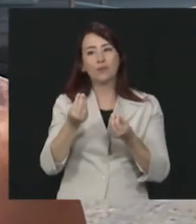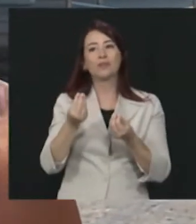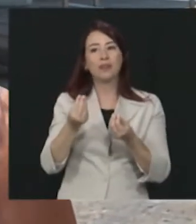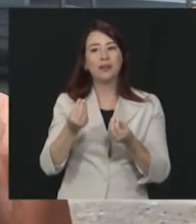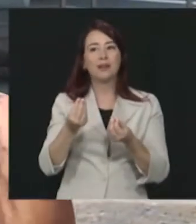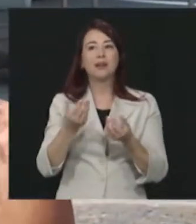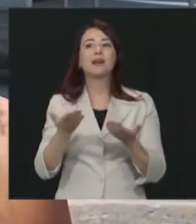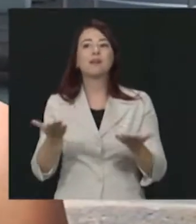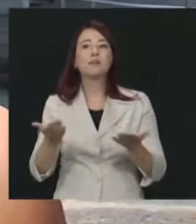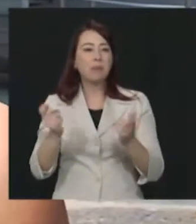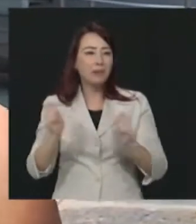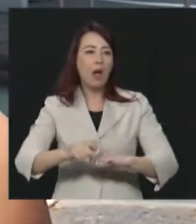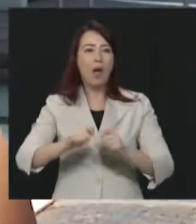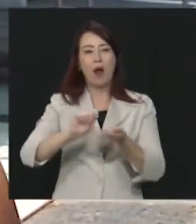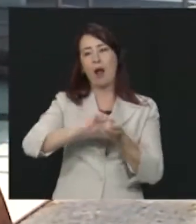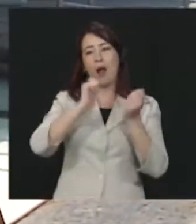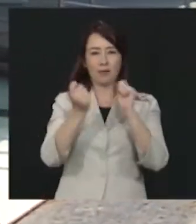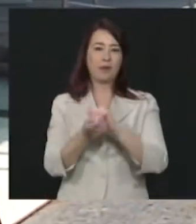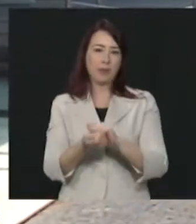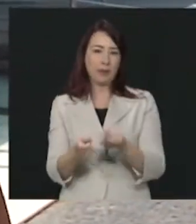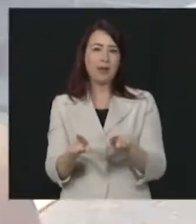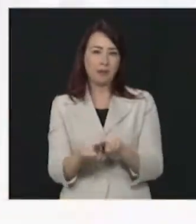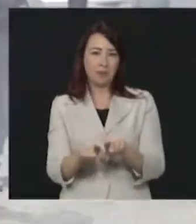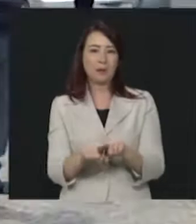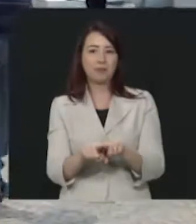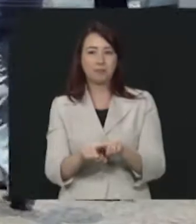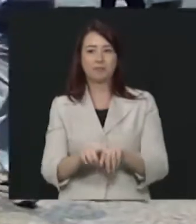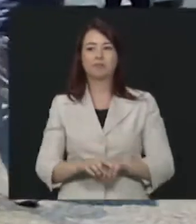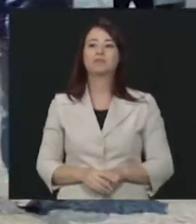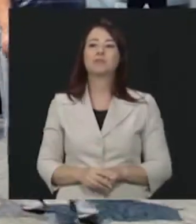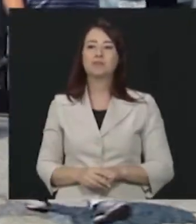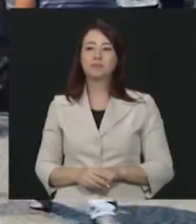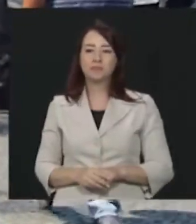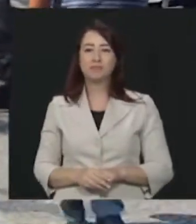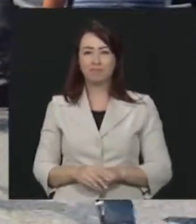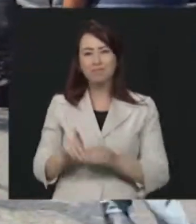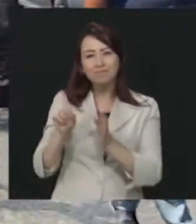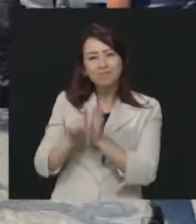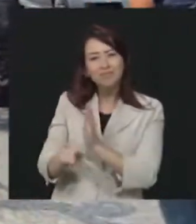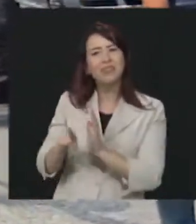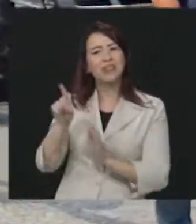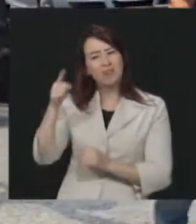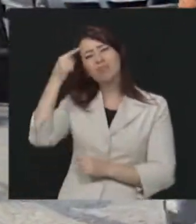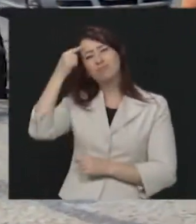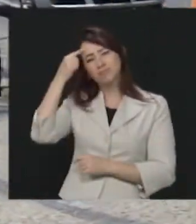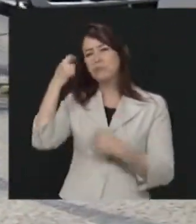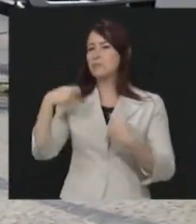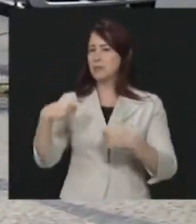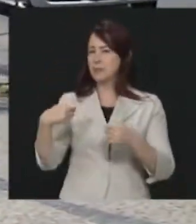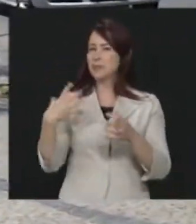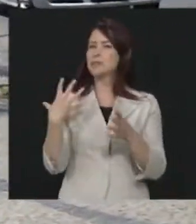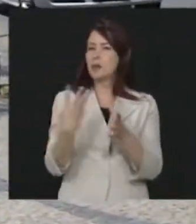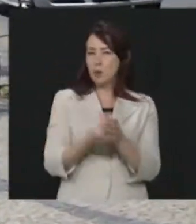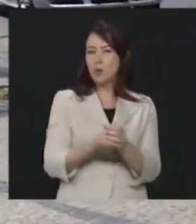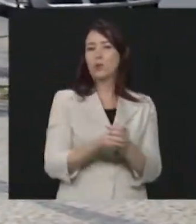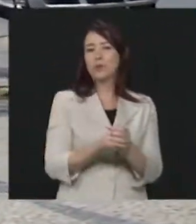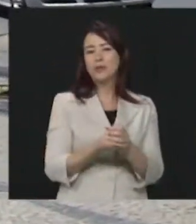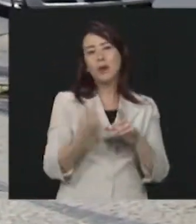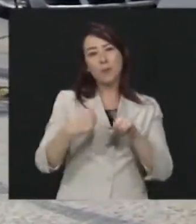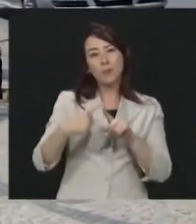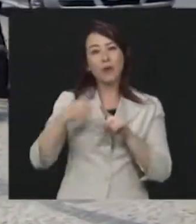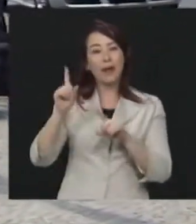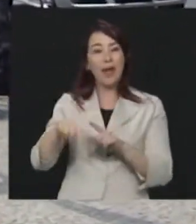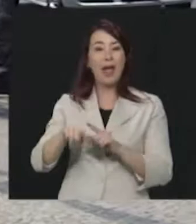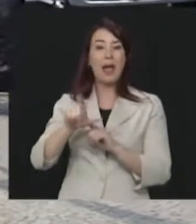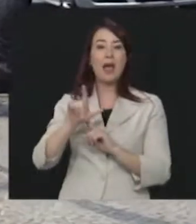gente pode se adaptar a eles também. Tem que ser incluída, né? Todo mundo tinha que saber falar, porque afinal de contas é uma linguagem, né? A